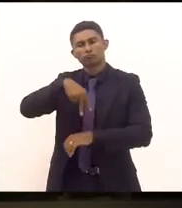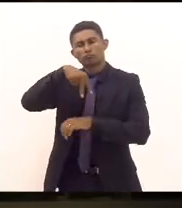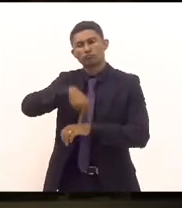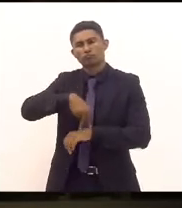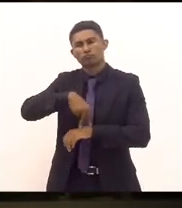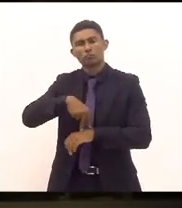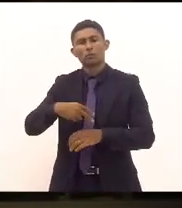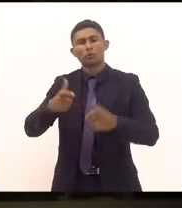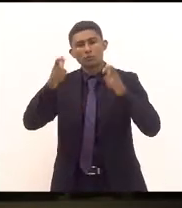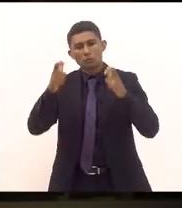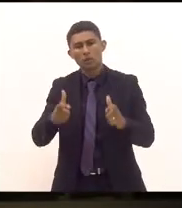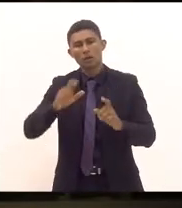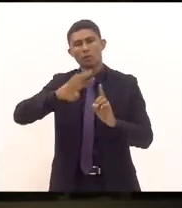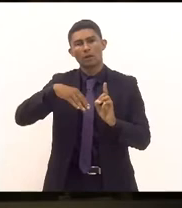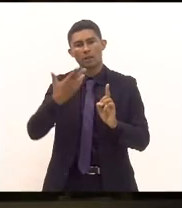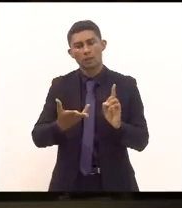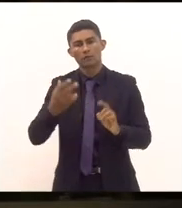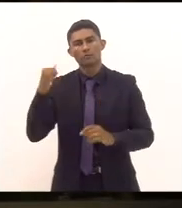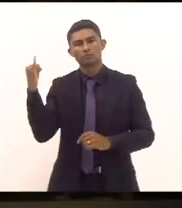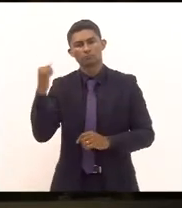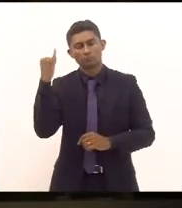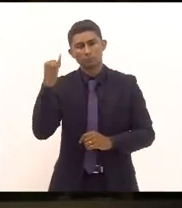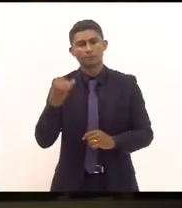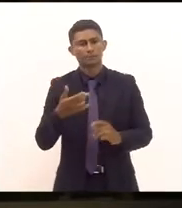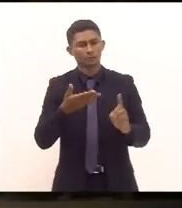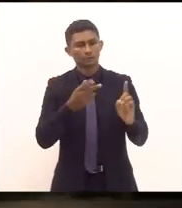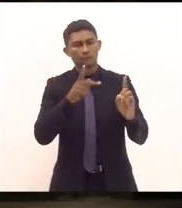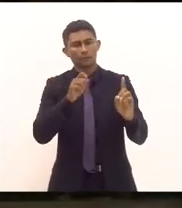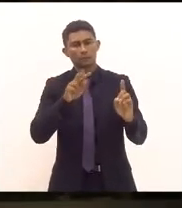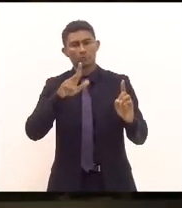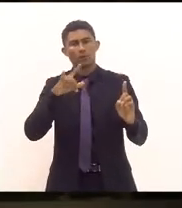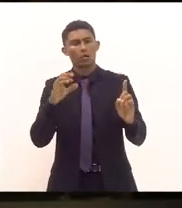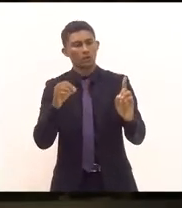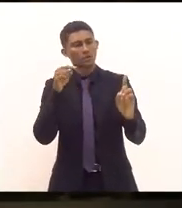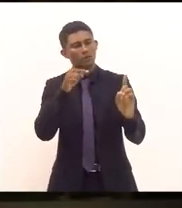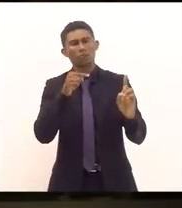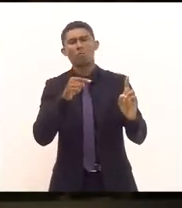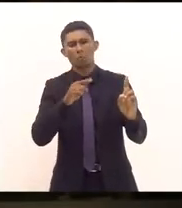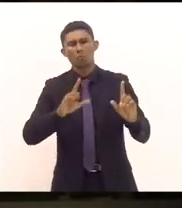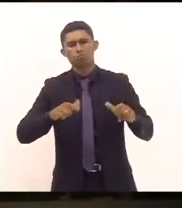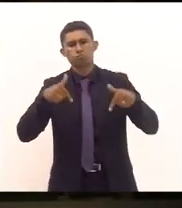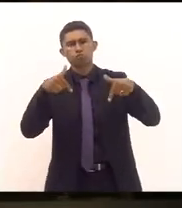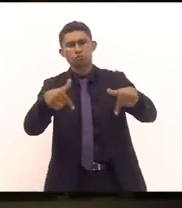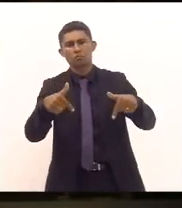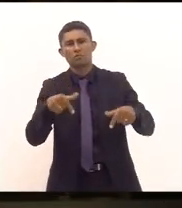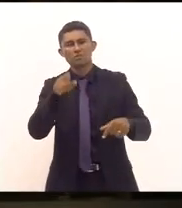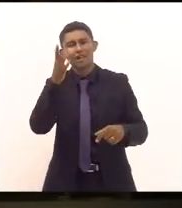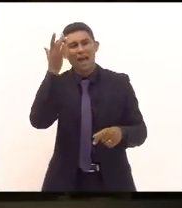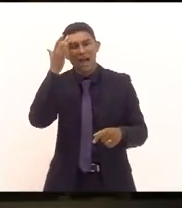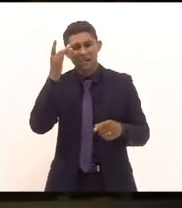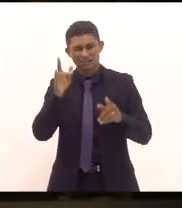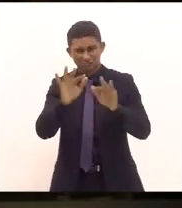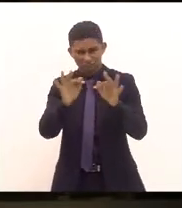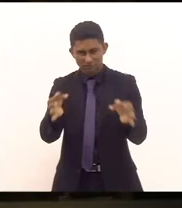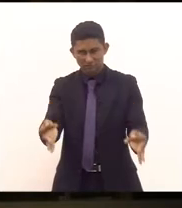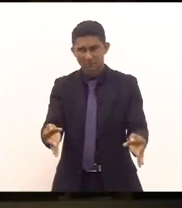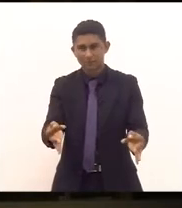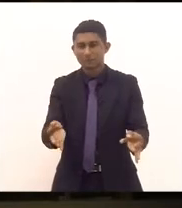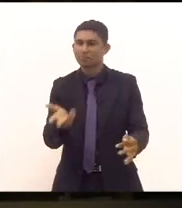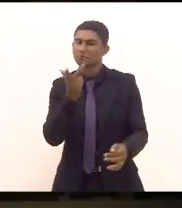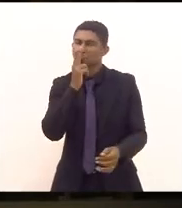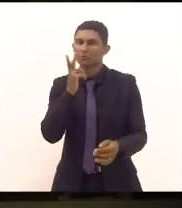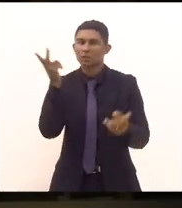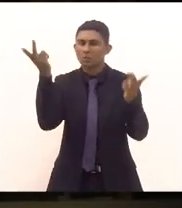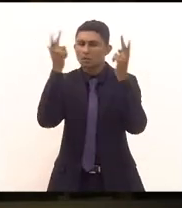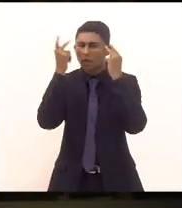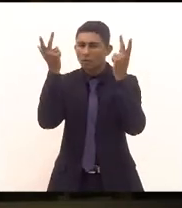saudação e de homenagem de importância Paulinho foi genial que você fez para você pode ter sido muito simples né pode ter